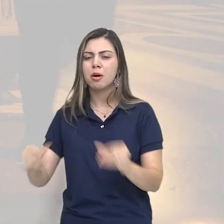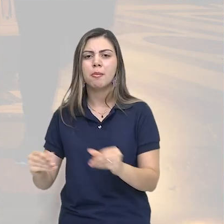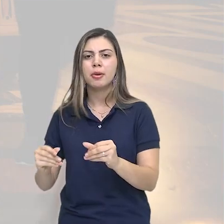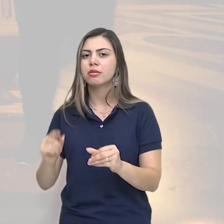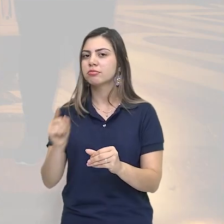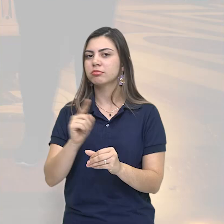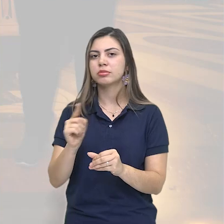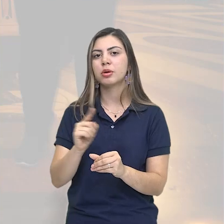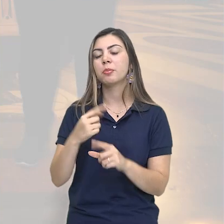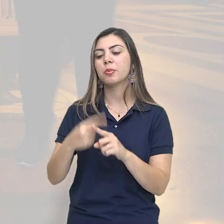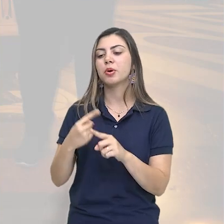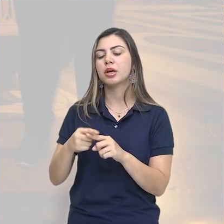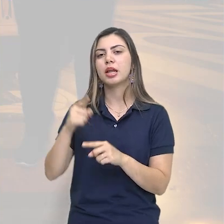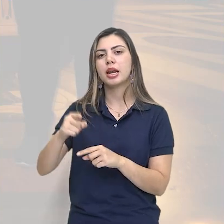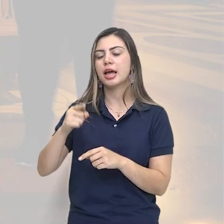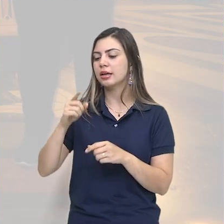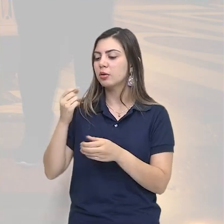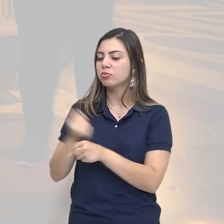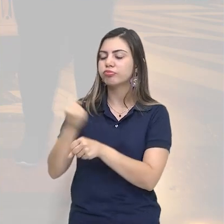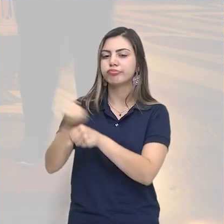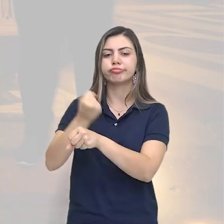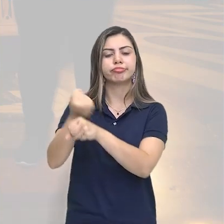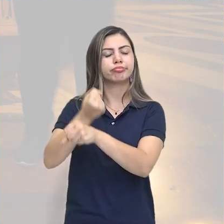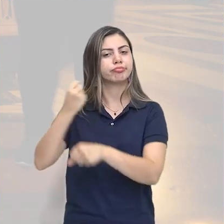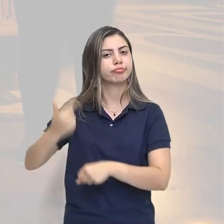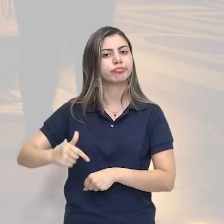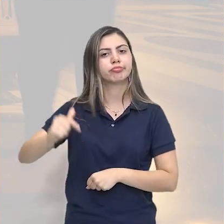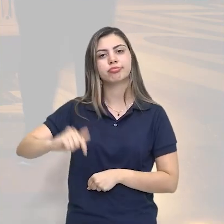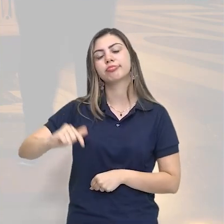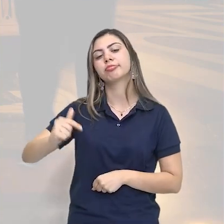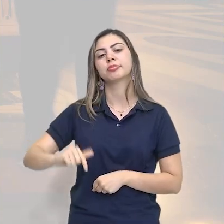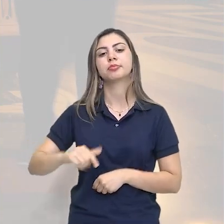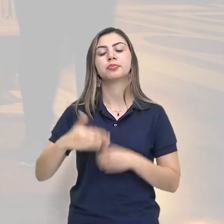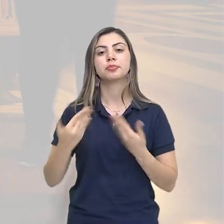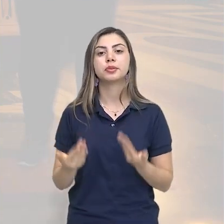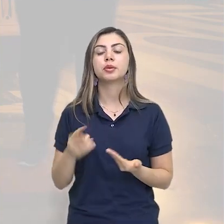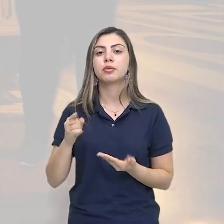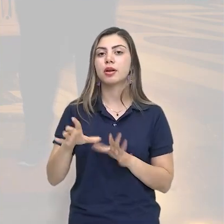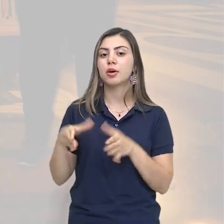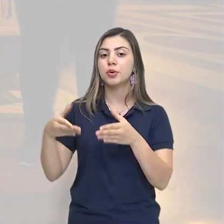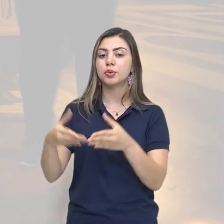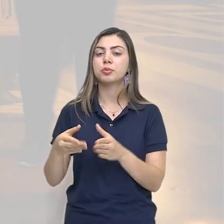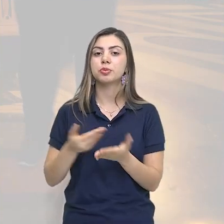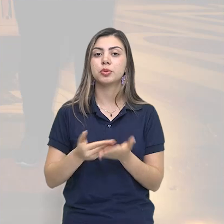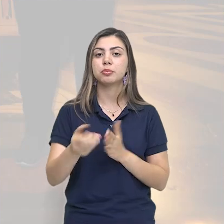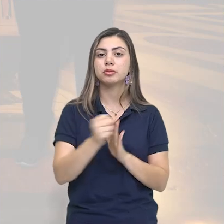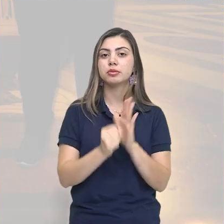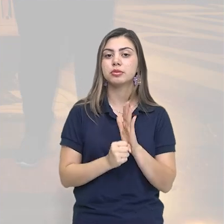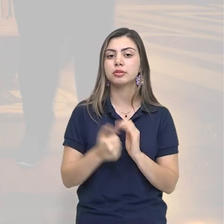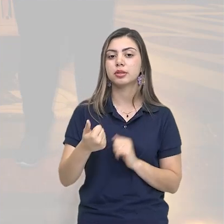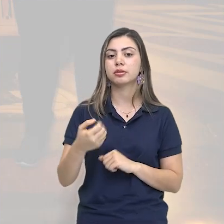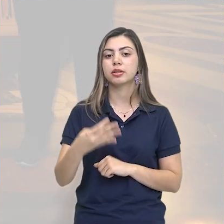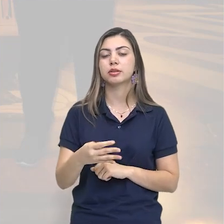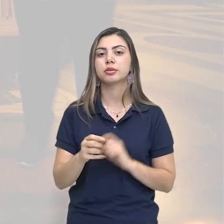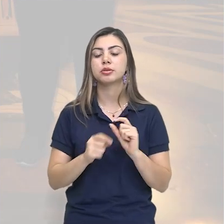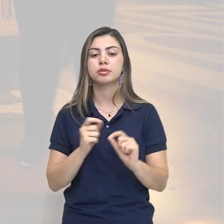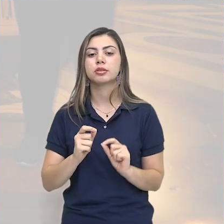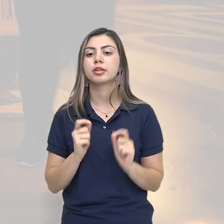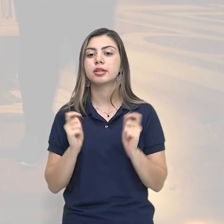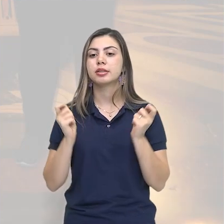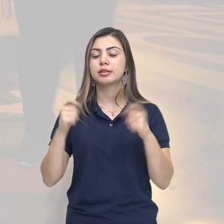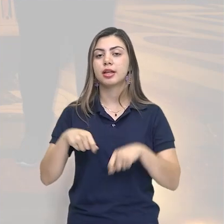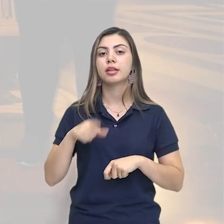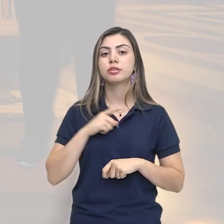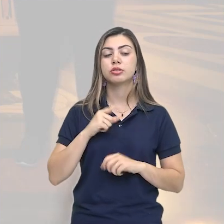seus monges tornaram a reconstruí-lo. Essa mesma ordem, no começo do século XIV, já proporcionava